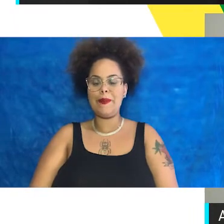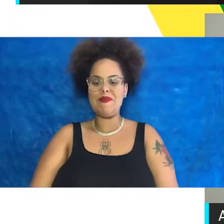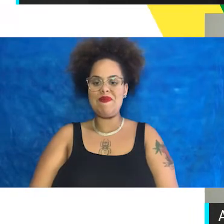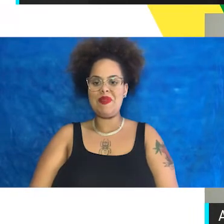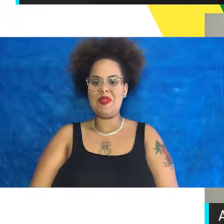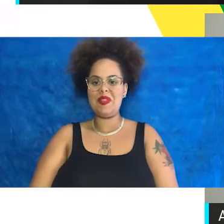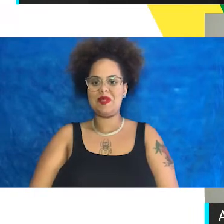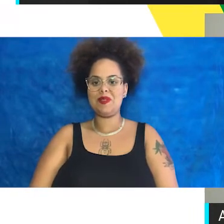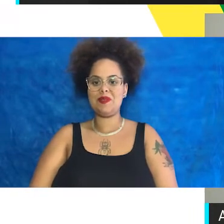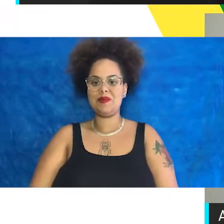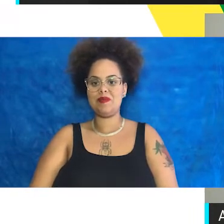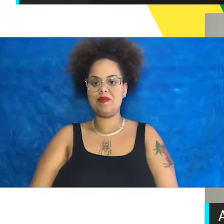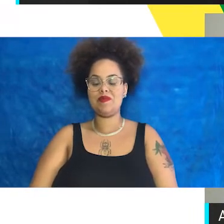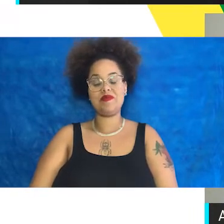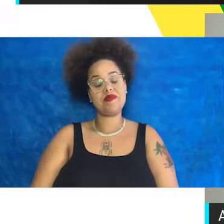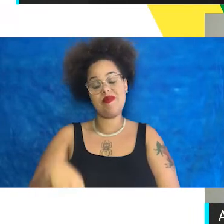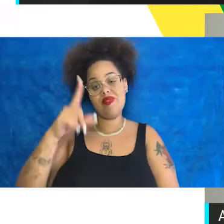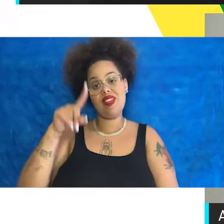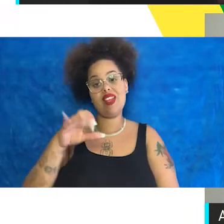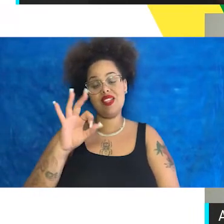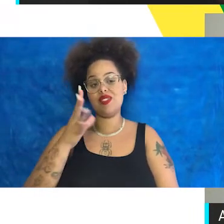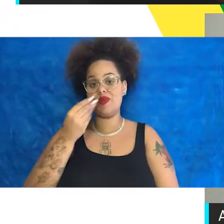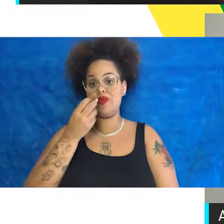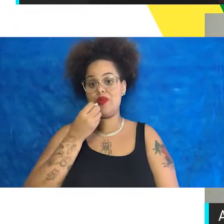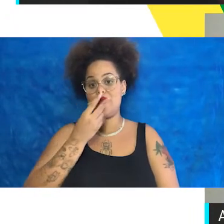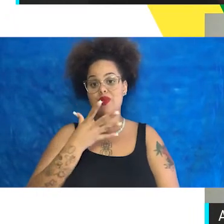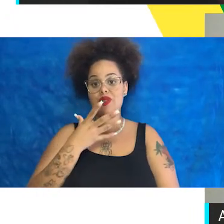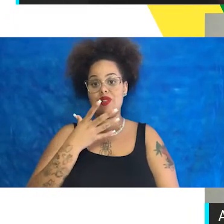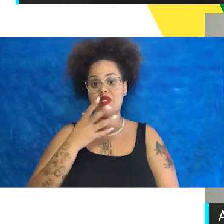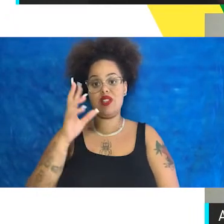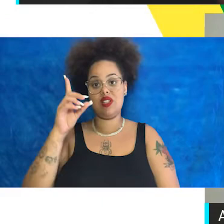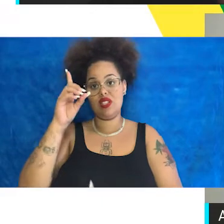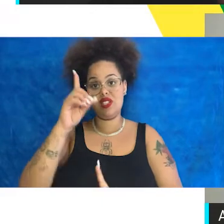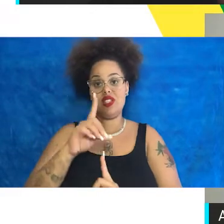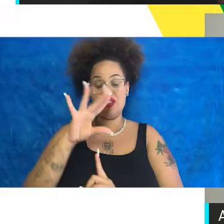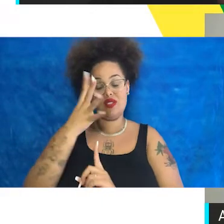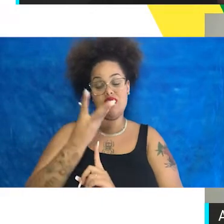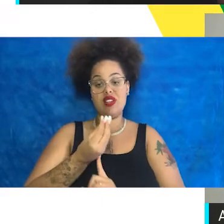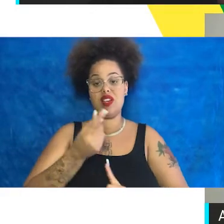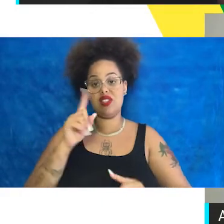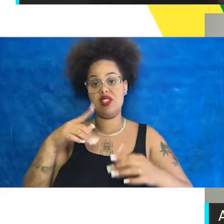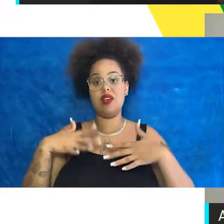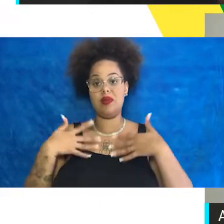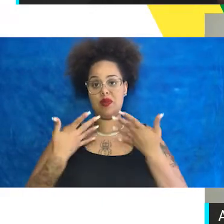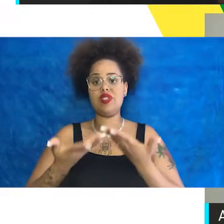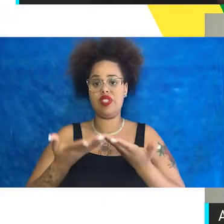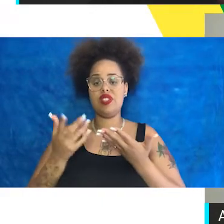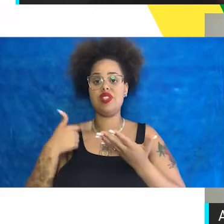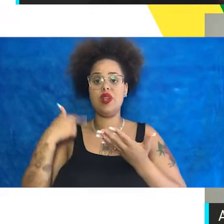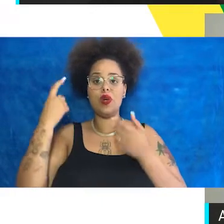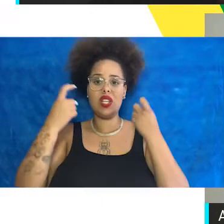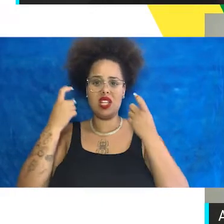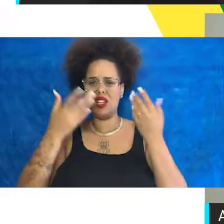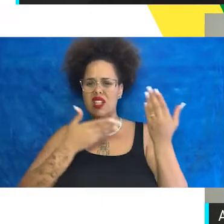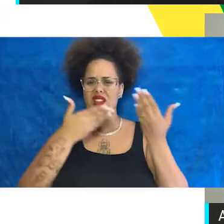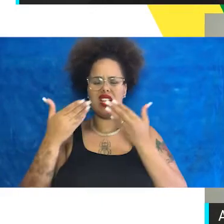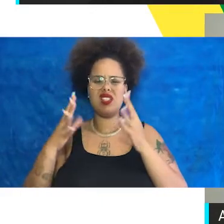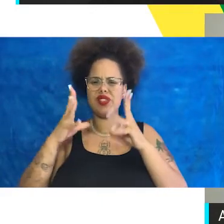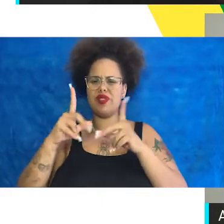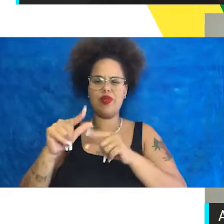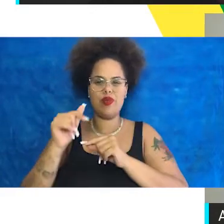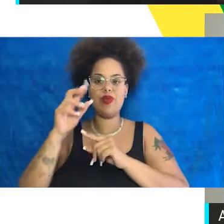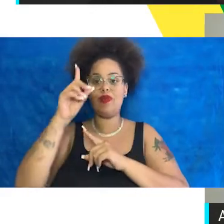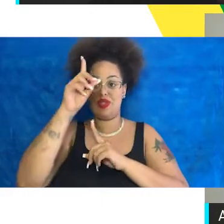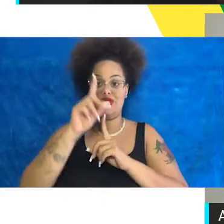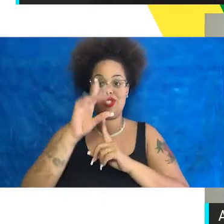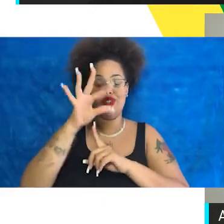também. É isso, é muito bom. Ai, gente, direção de arte é apaixonante, assim, realmente. Eu tento trazer todo mundo para direção de